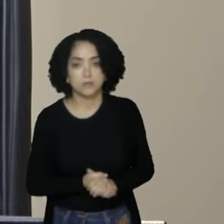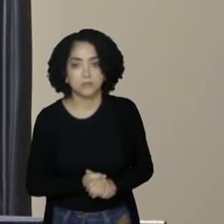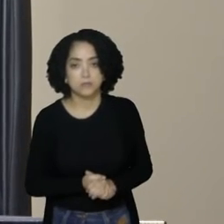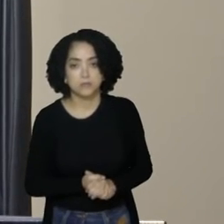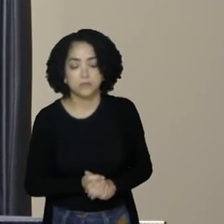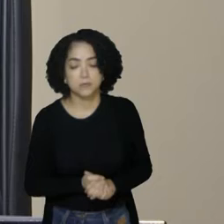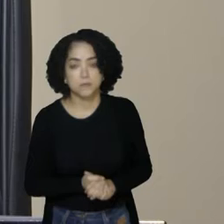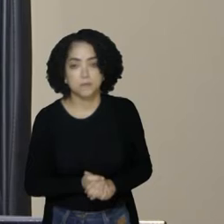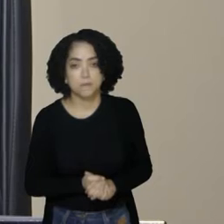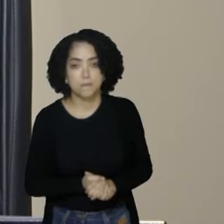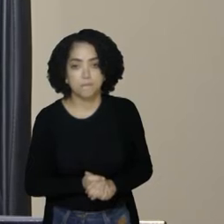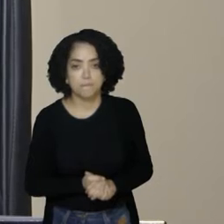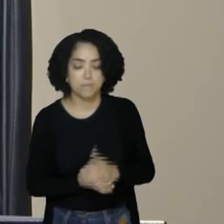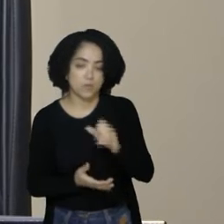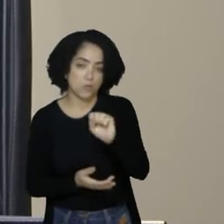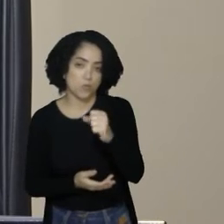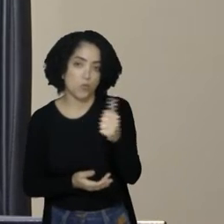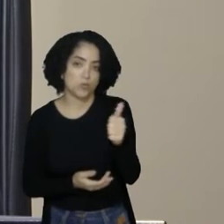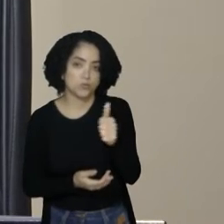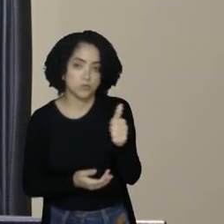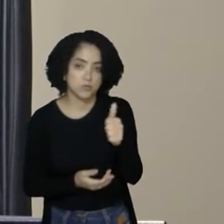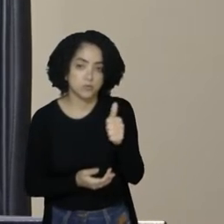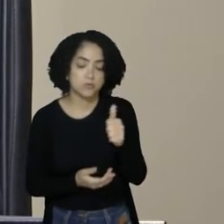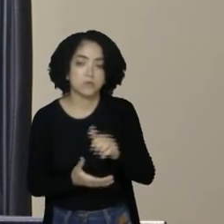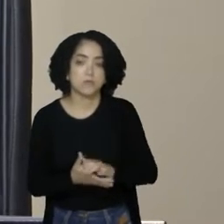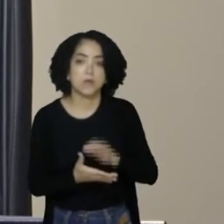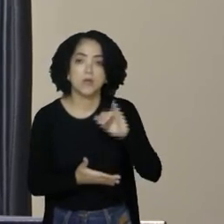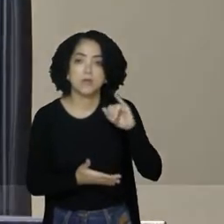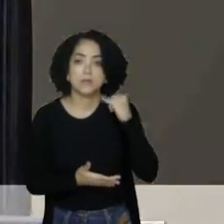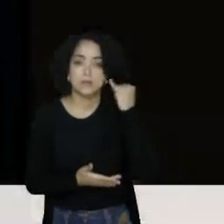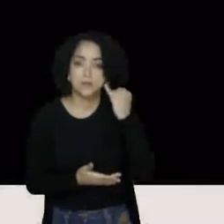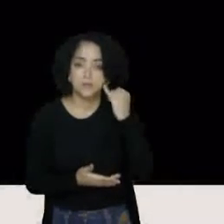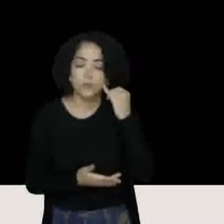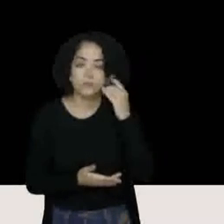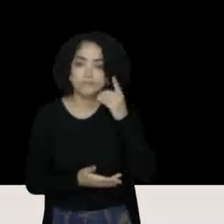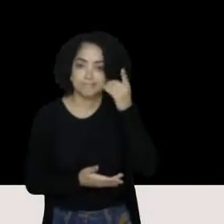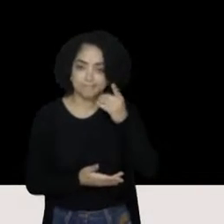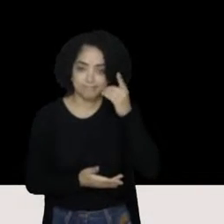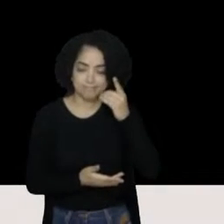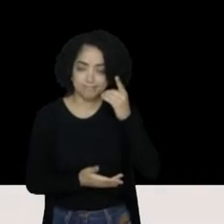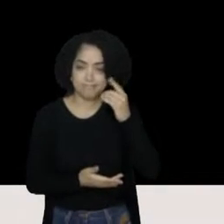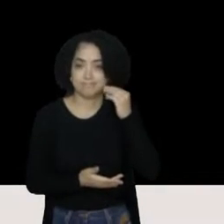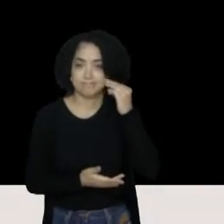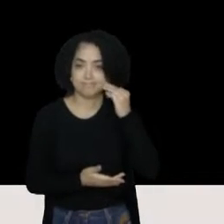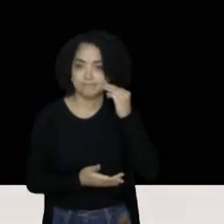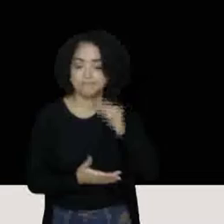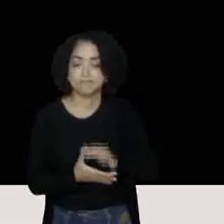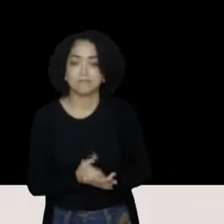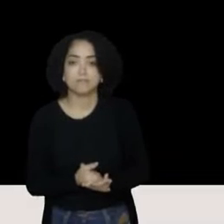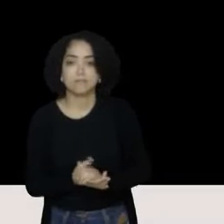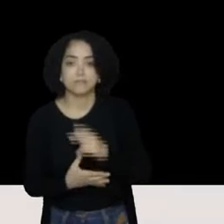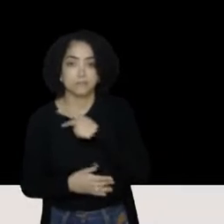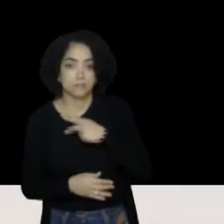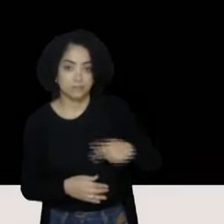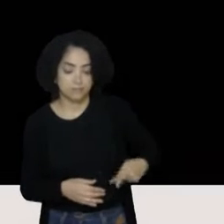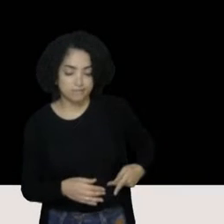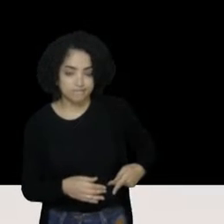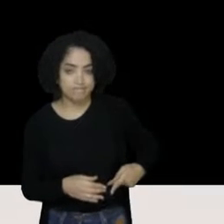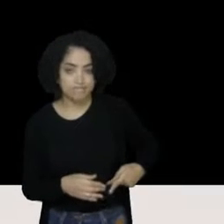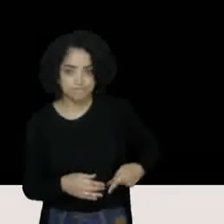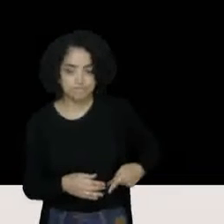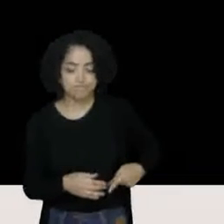aprovada a moção. Moção 811, deputado Márcio Machado, apelando ao presidente da Câmara, dos deputados e